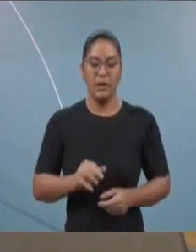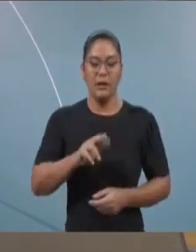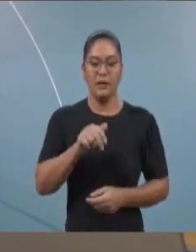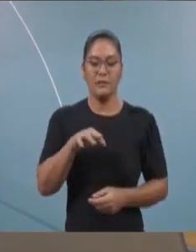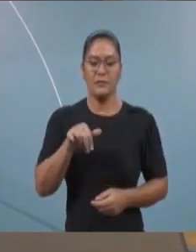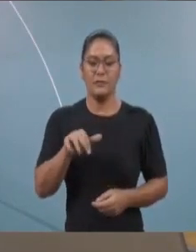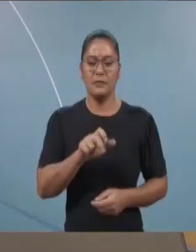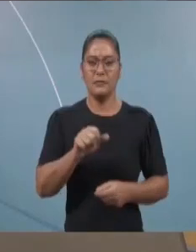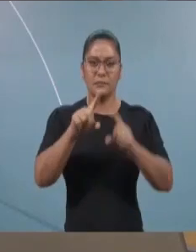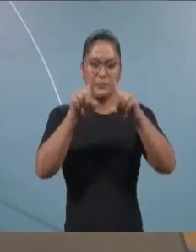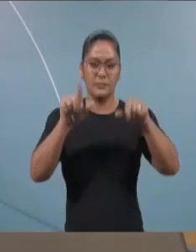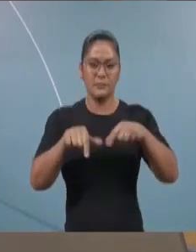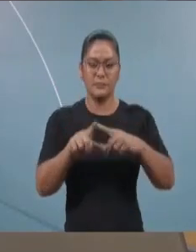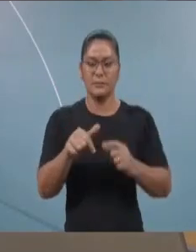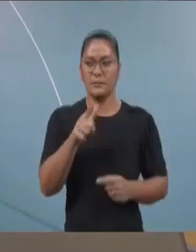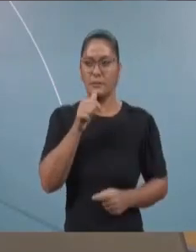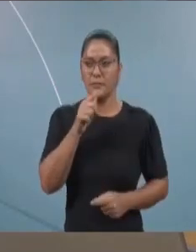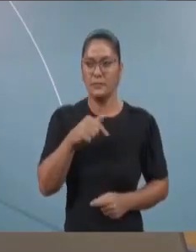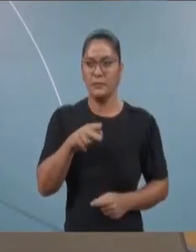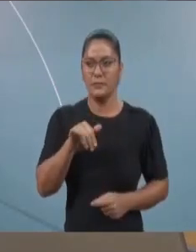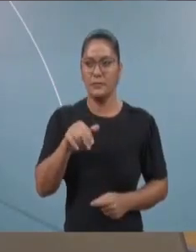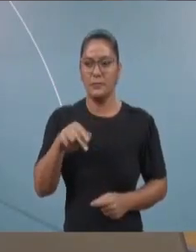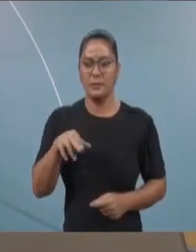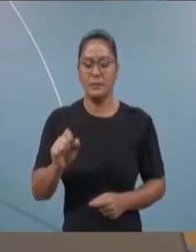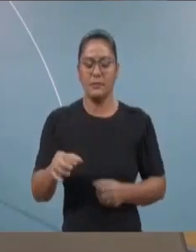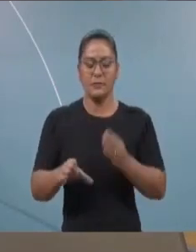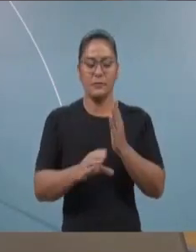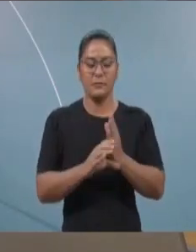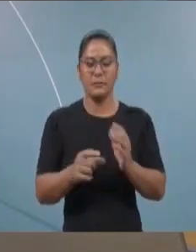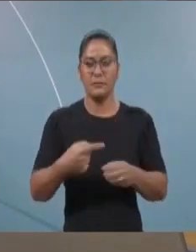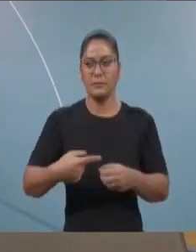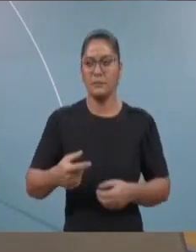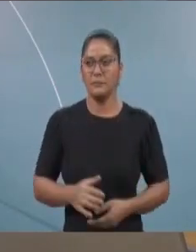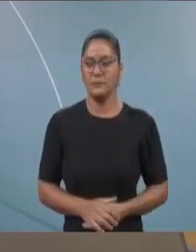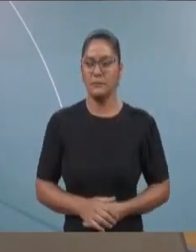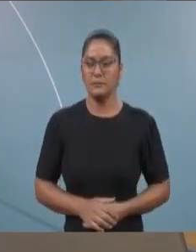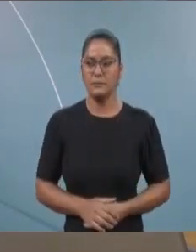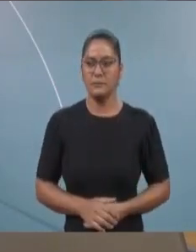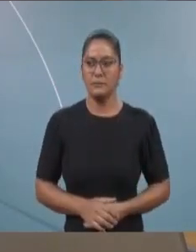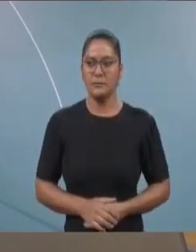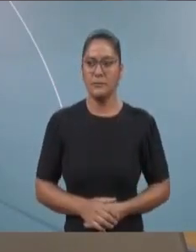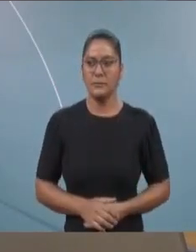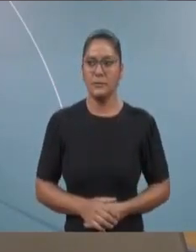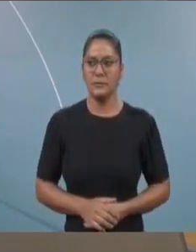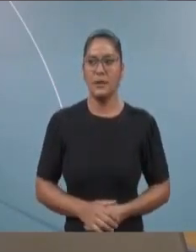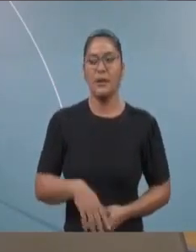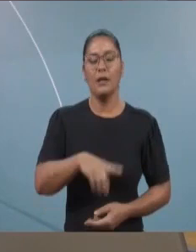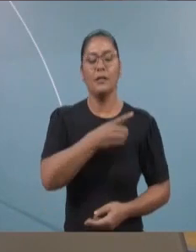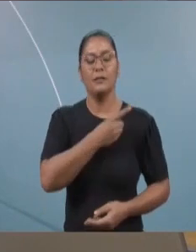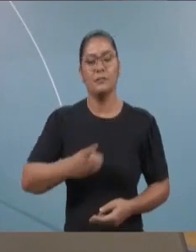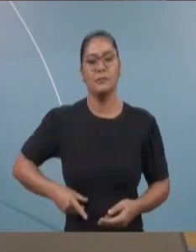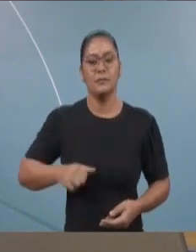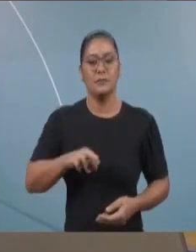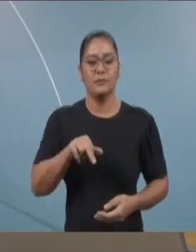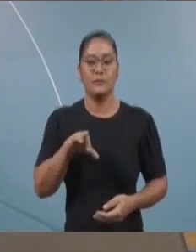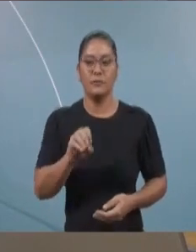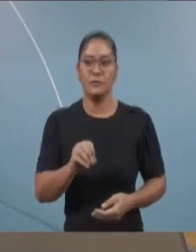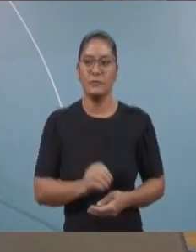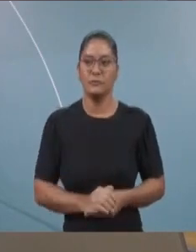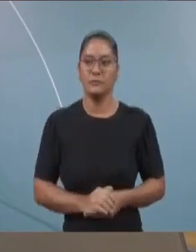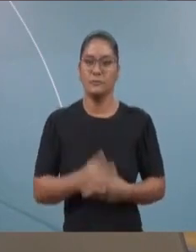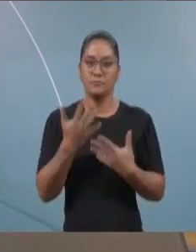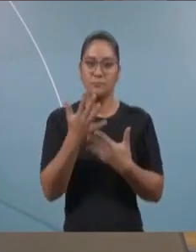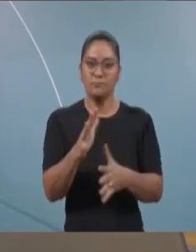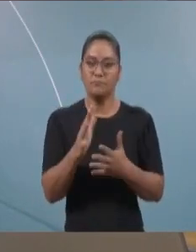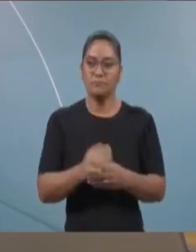caixa d'água da Escola Estadual Senador adinar Mariz em Caicó também requerimento de do deputado adjunto dias que requer a Moção de congratulações